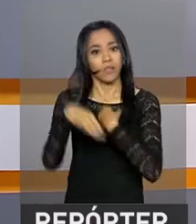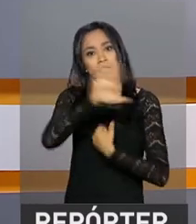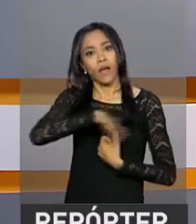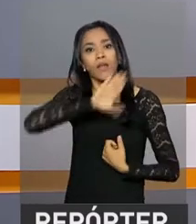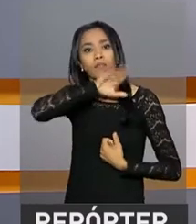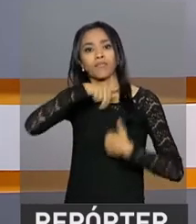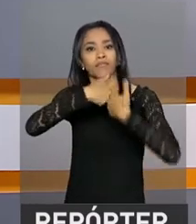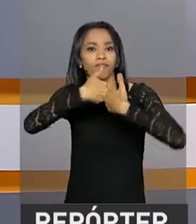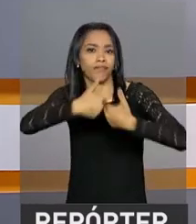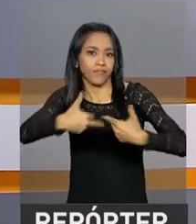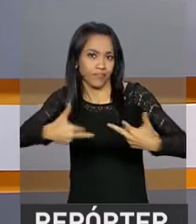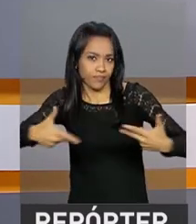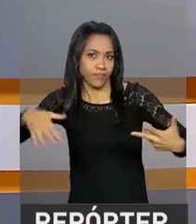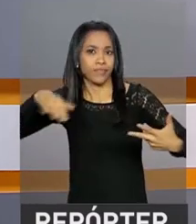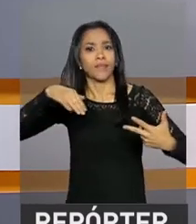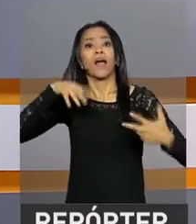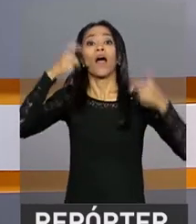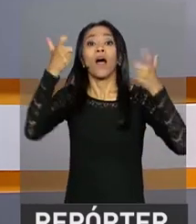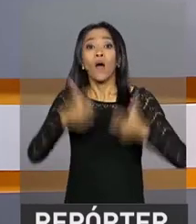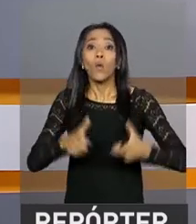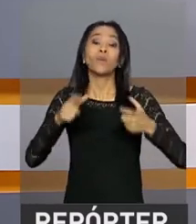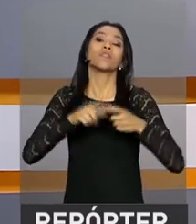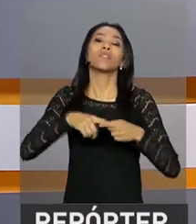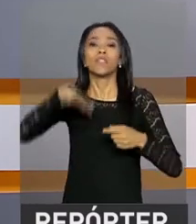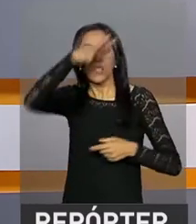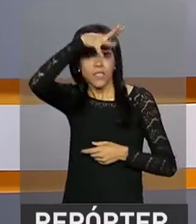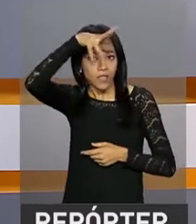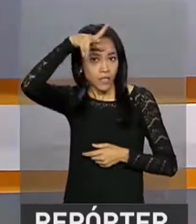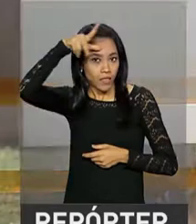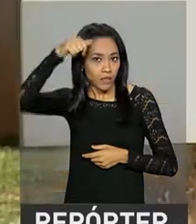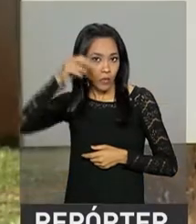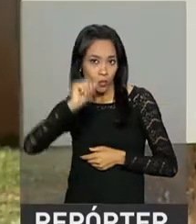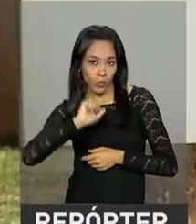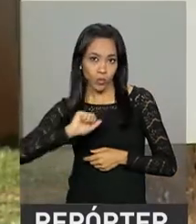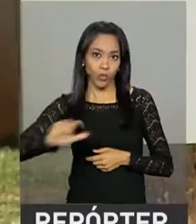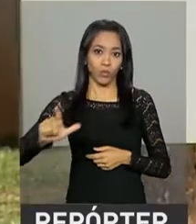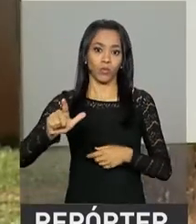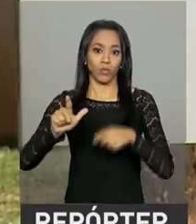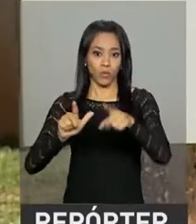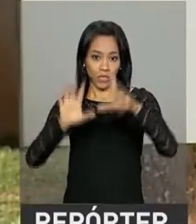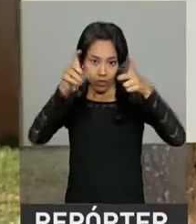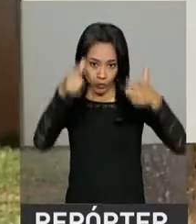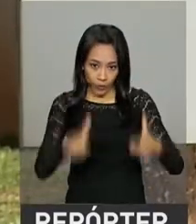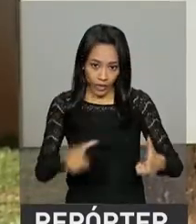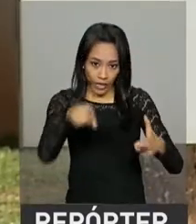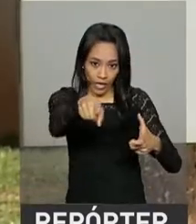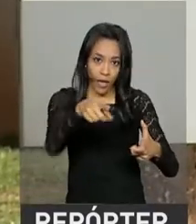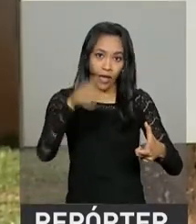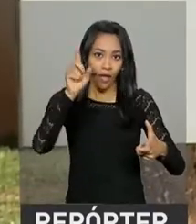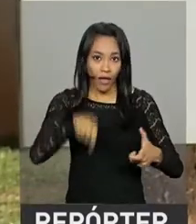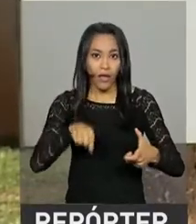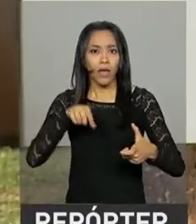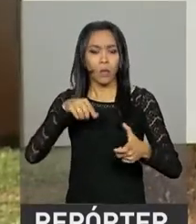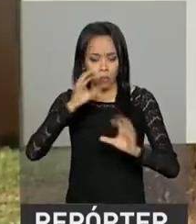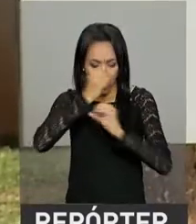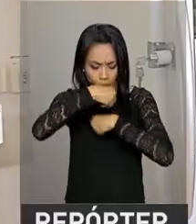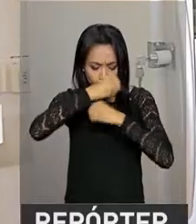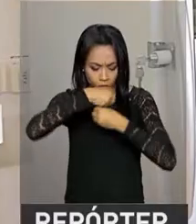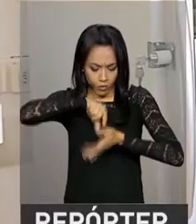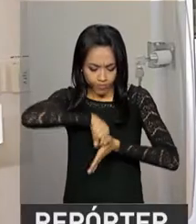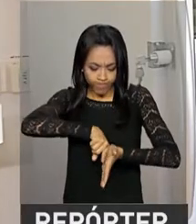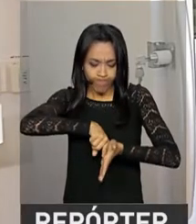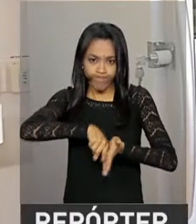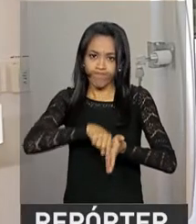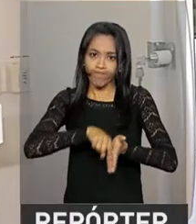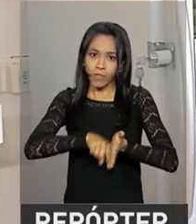em campo grande mato grosso do sul instalado na embrapa gado de corte como é chamado laboratório esse